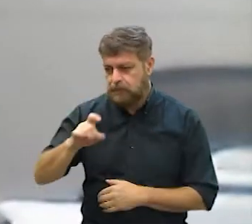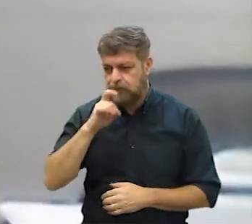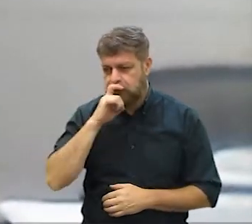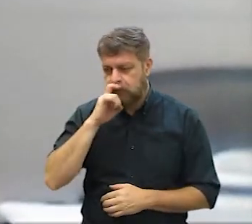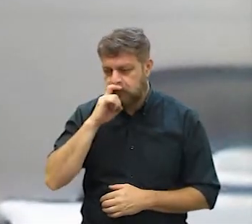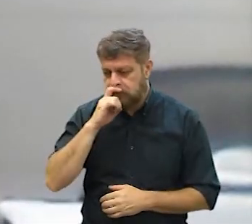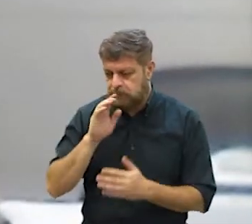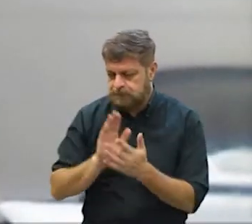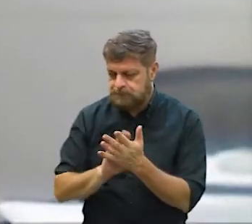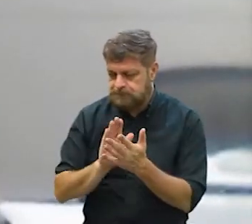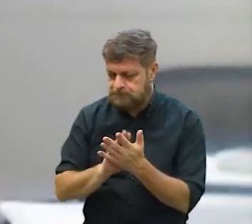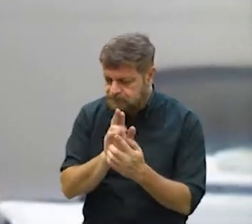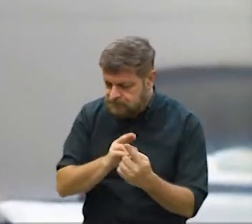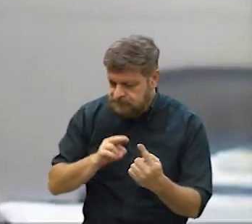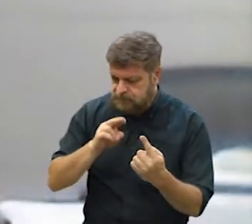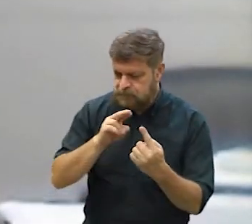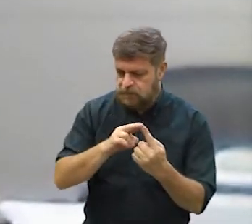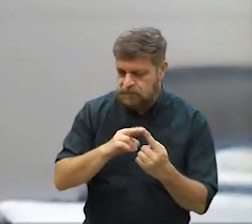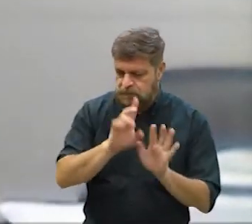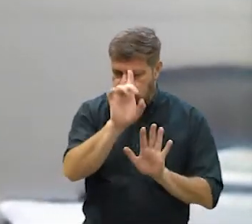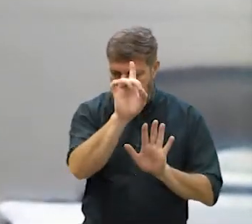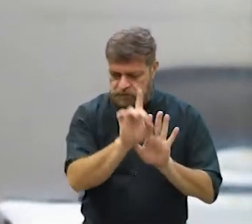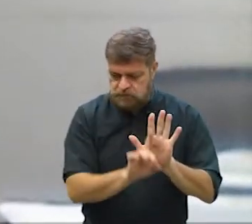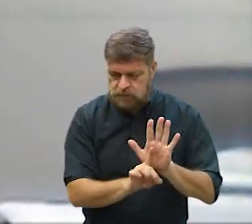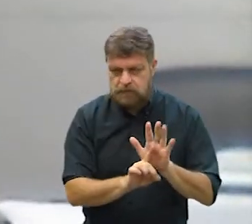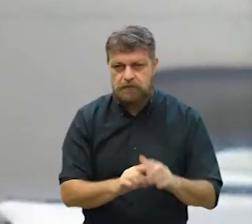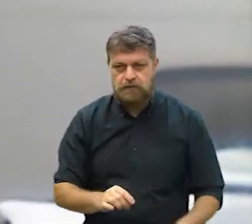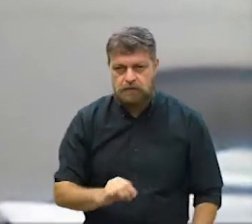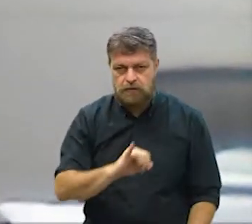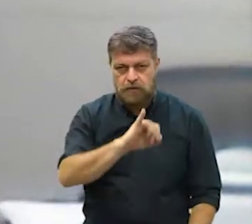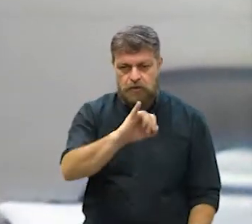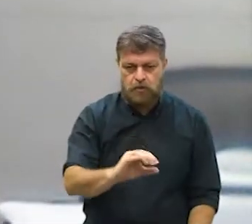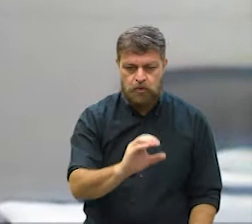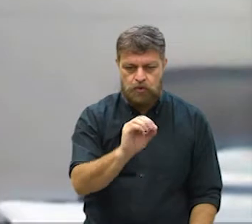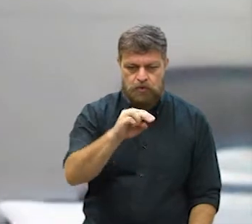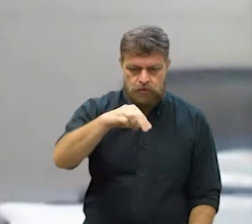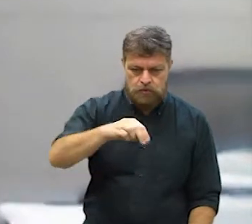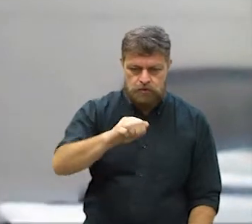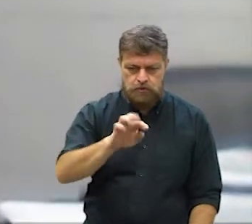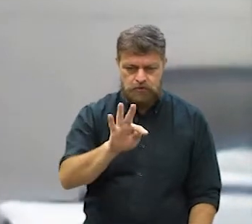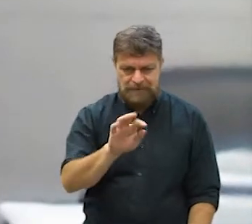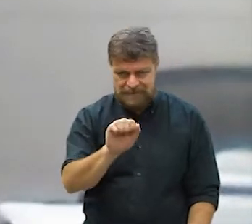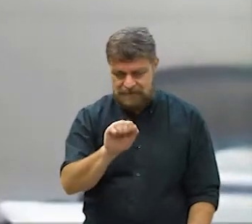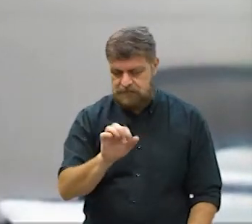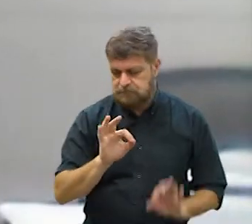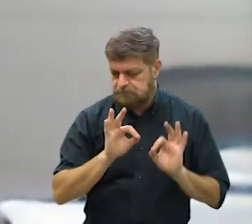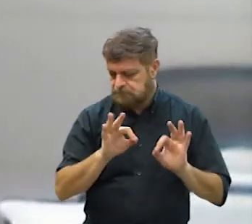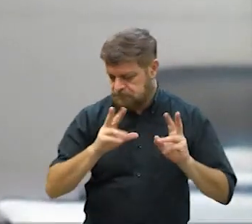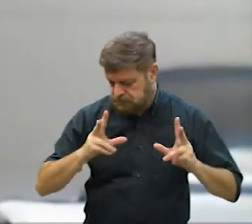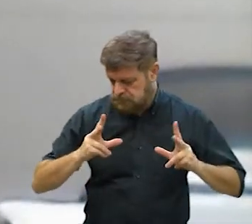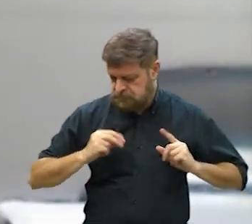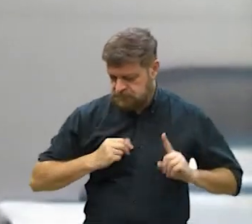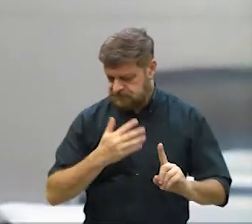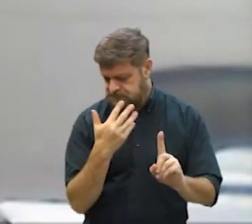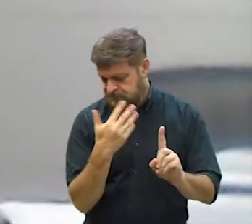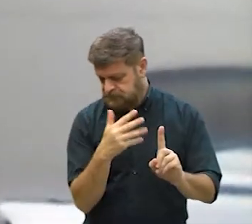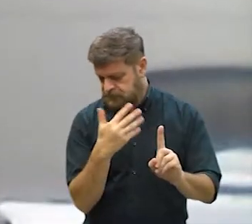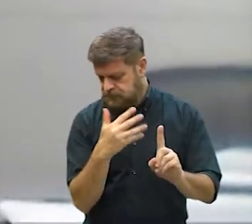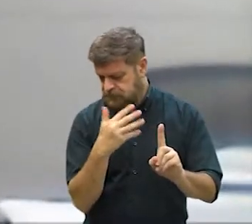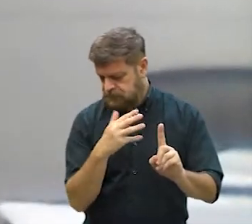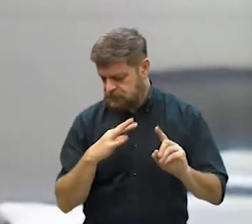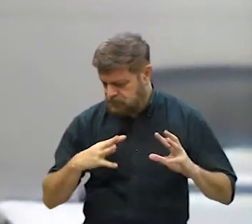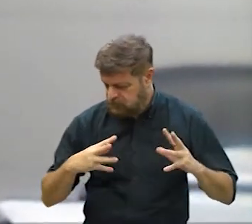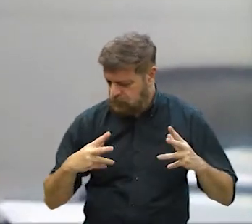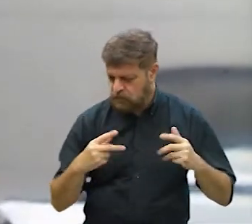aí, Jorge, pelas referências aí do nosso diretor, o Jonas. Realmente ele é merecedor de